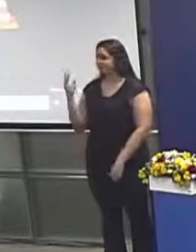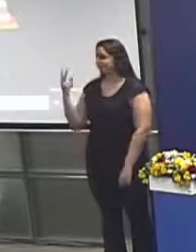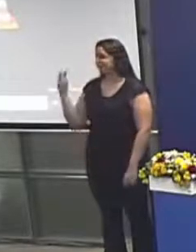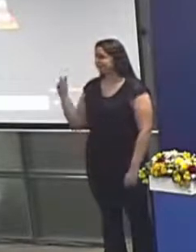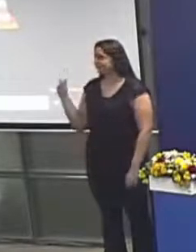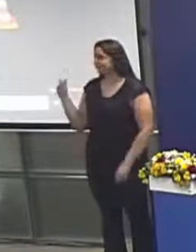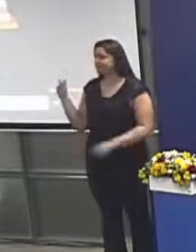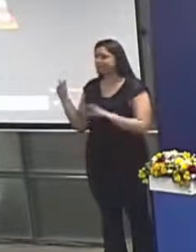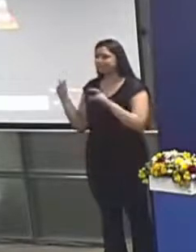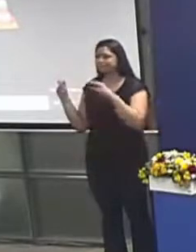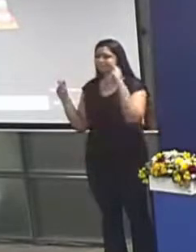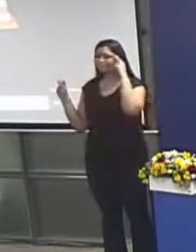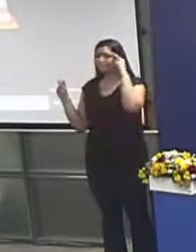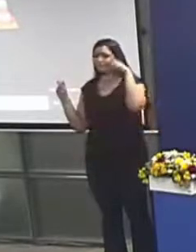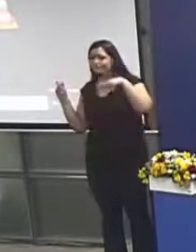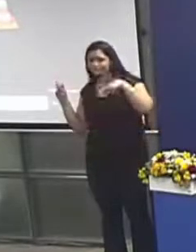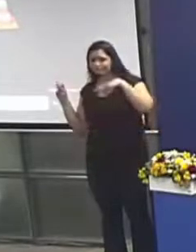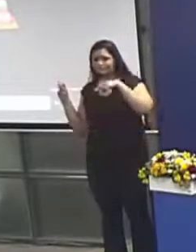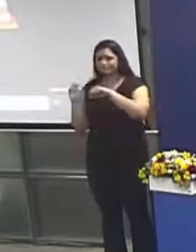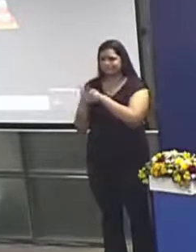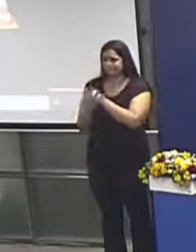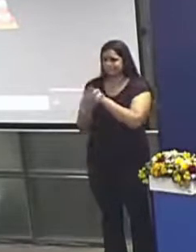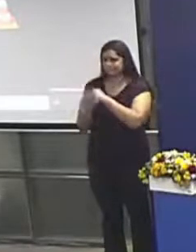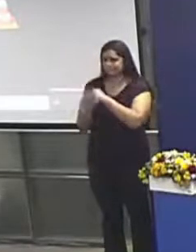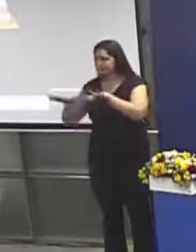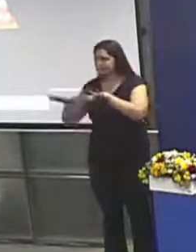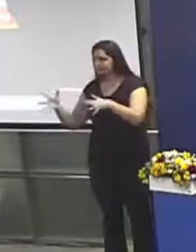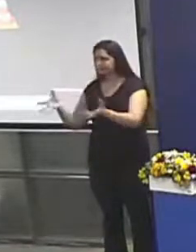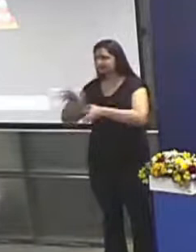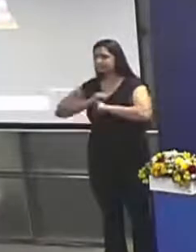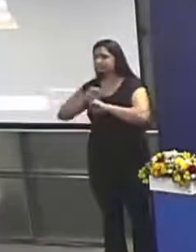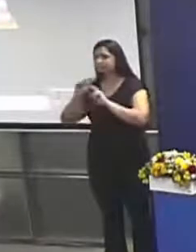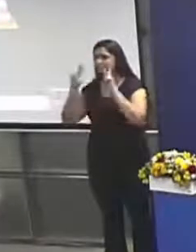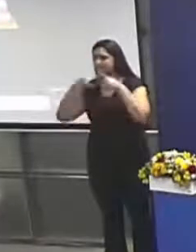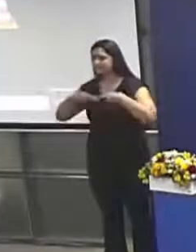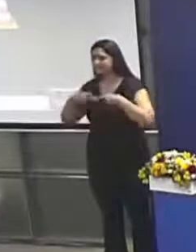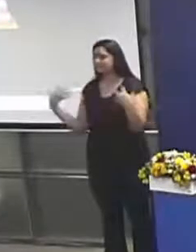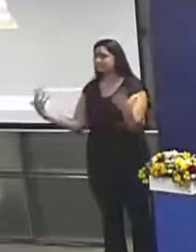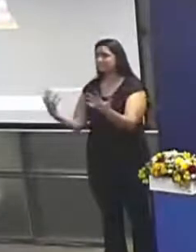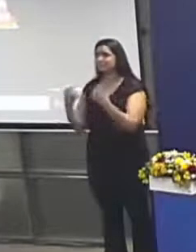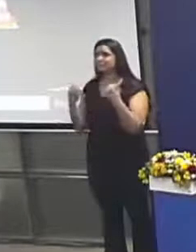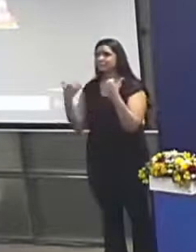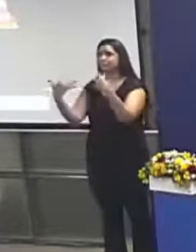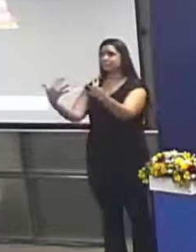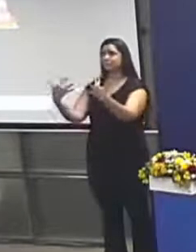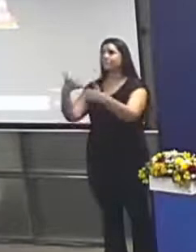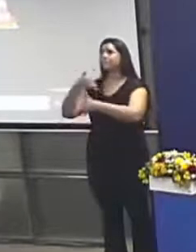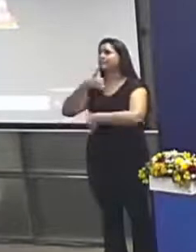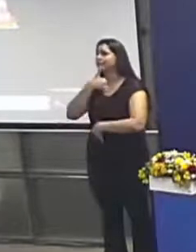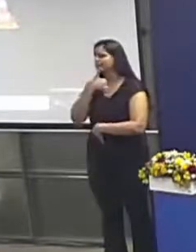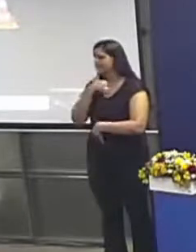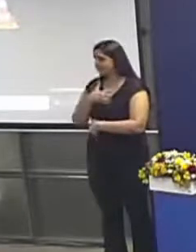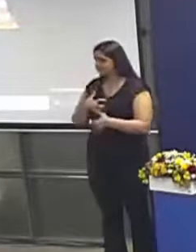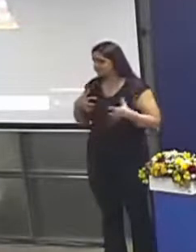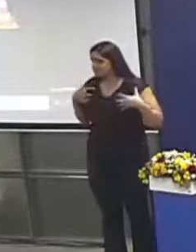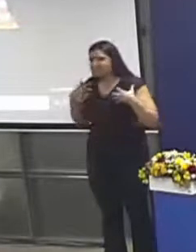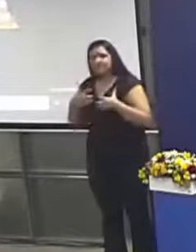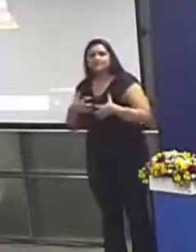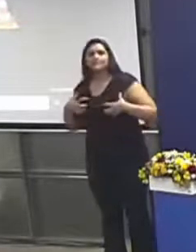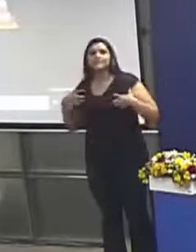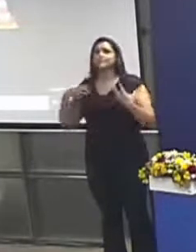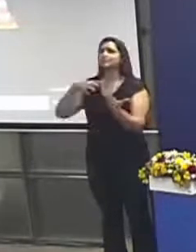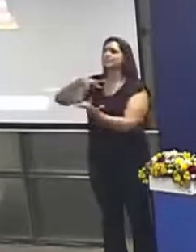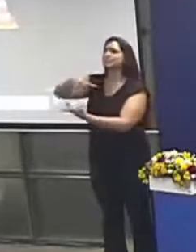Outra realidade, um vírus, um choque na humanidade. Tragédia, morte, tristeza e euforia. O que será do